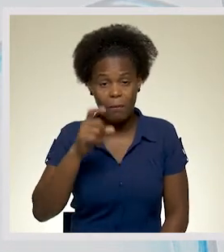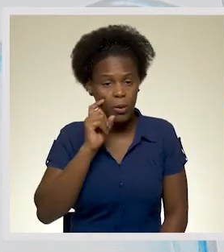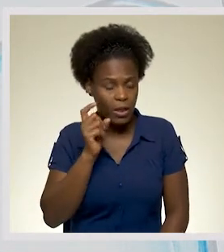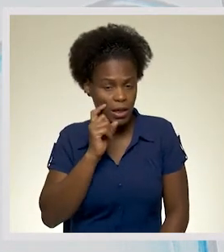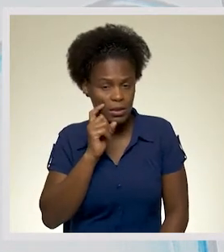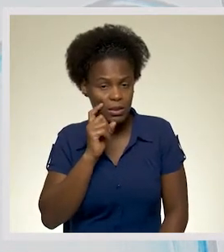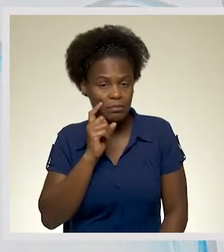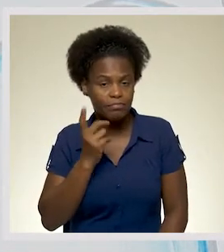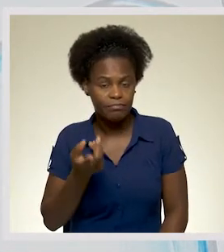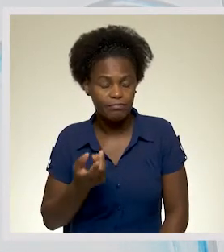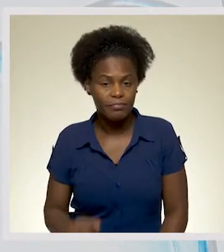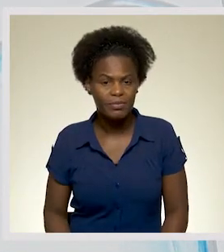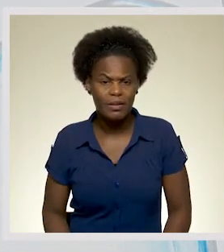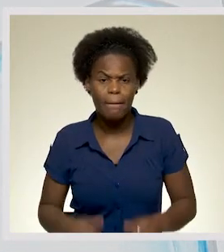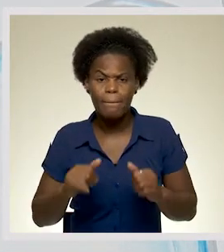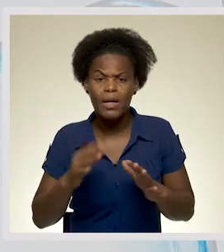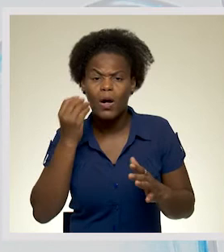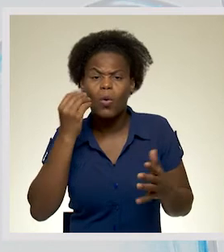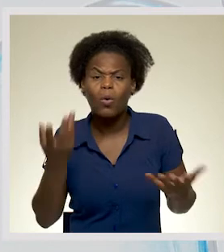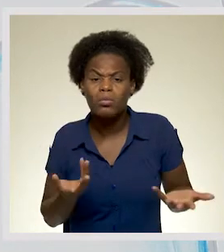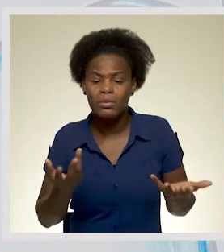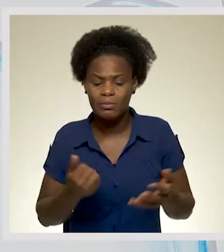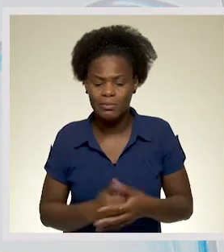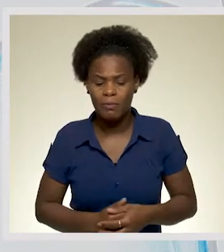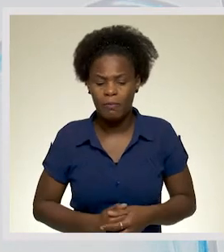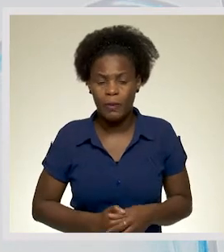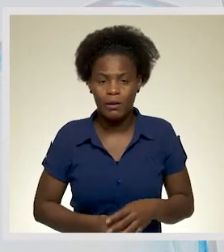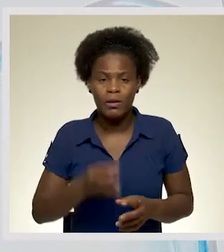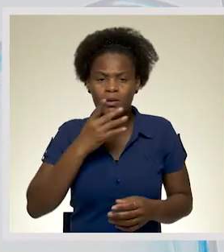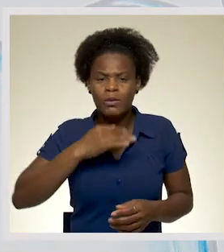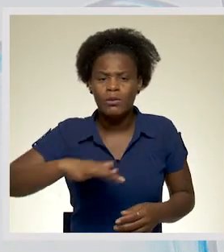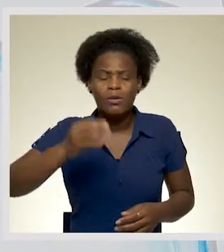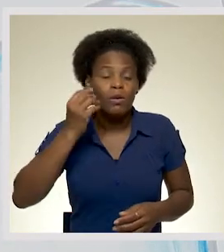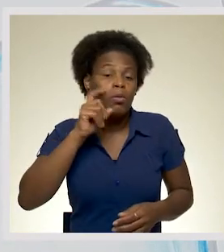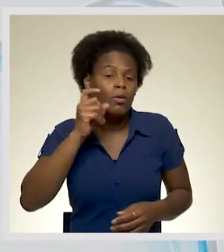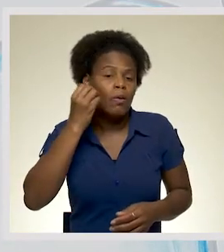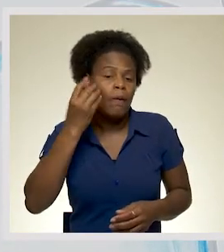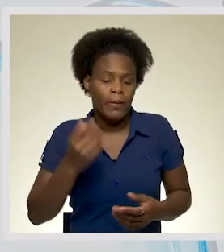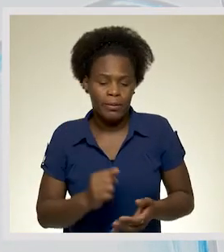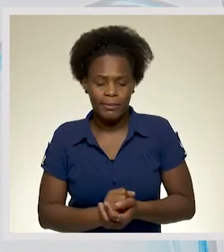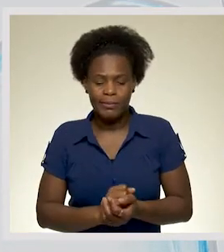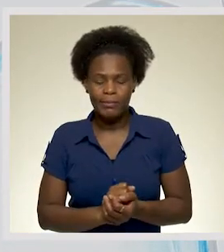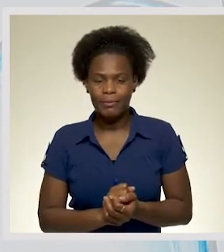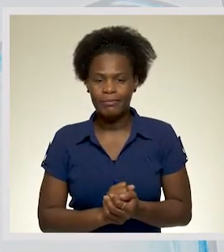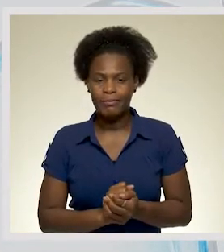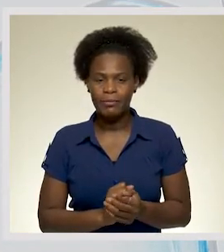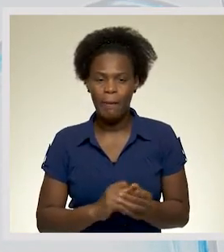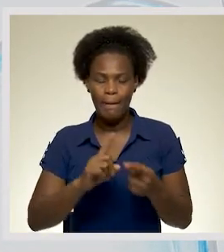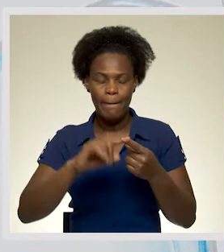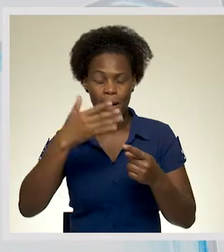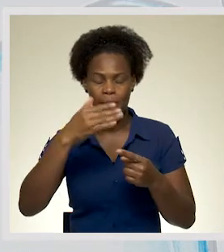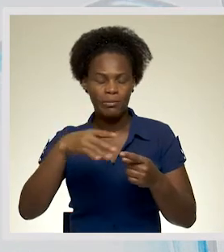preservá-lo, conservá-lo. Mas como conservar os solos? Primeiro, evitar